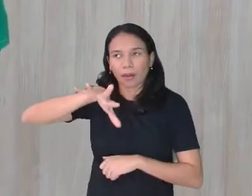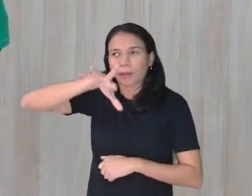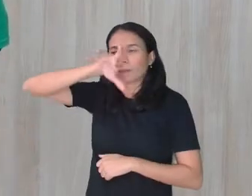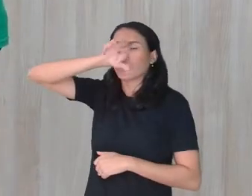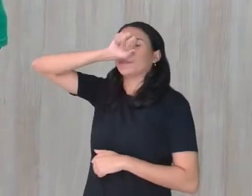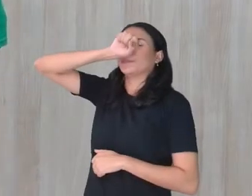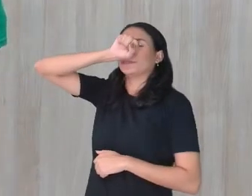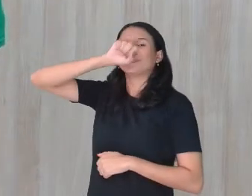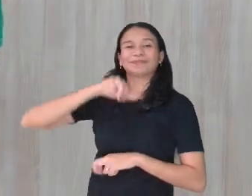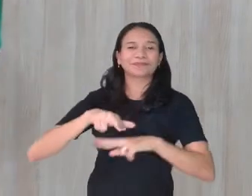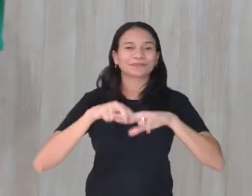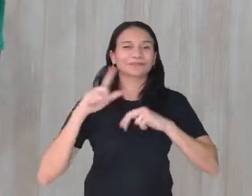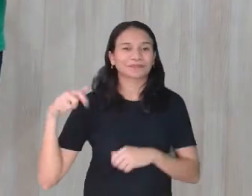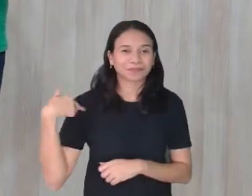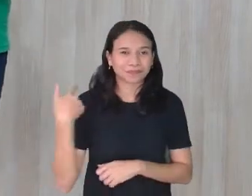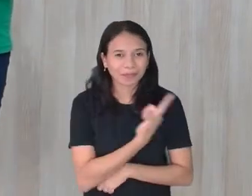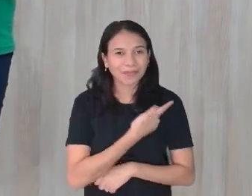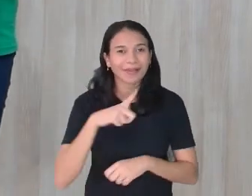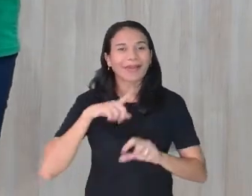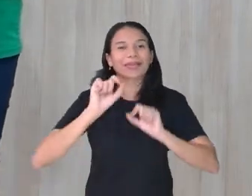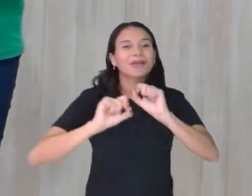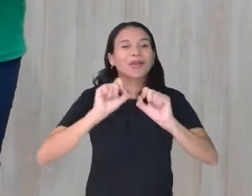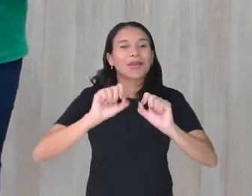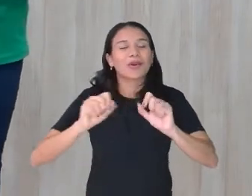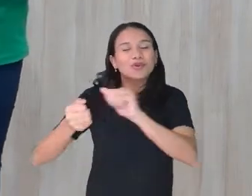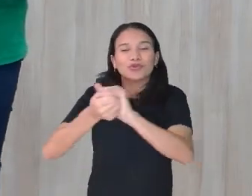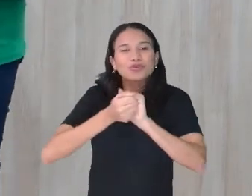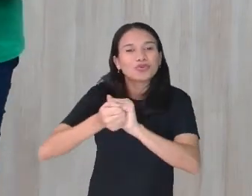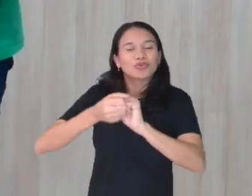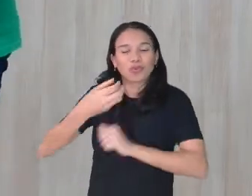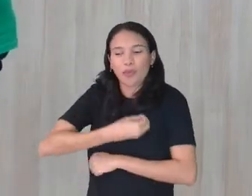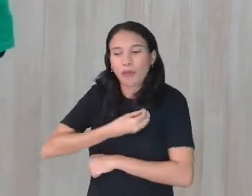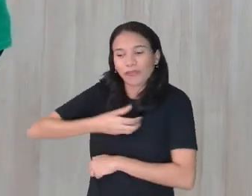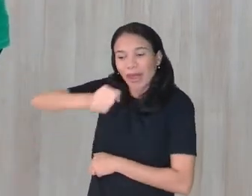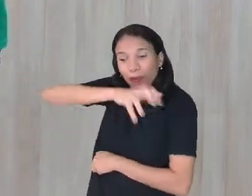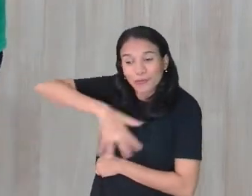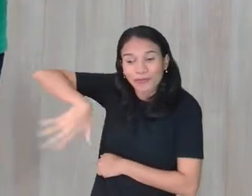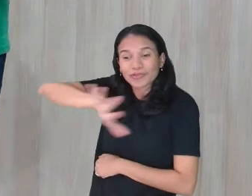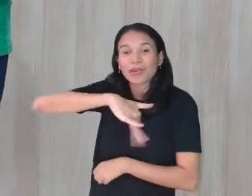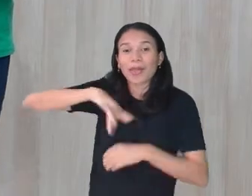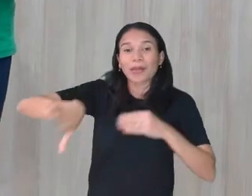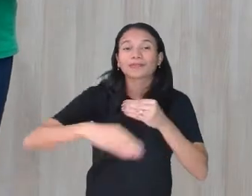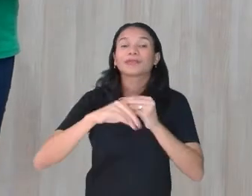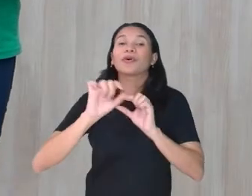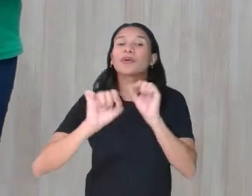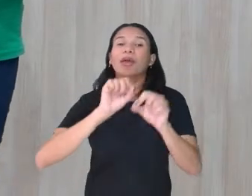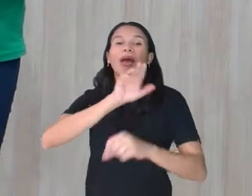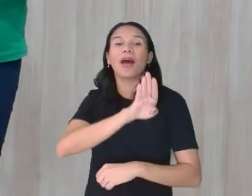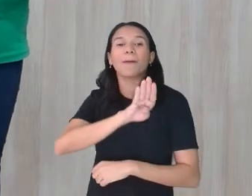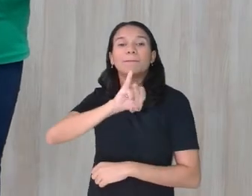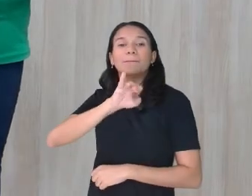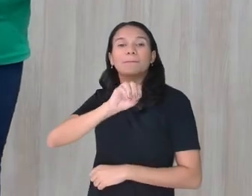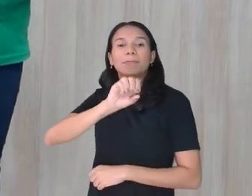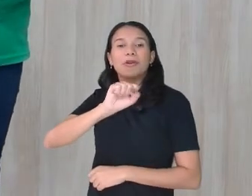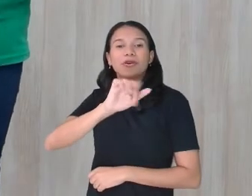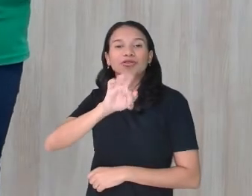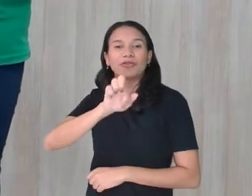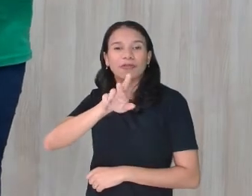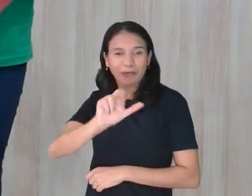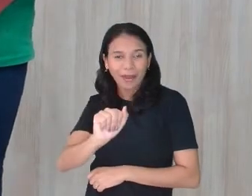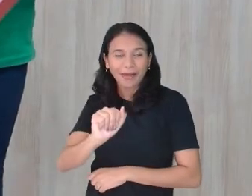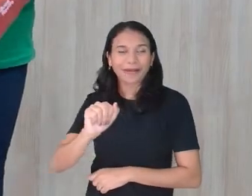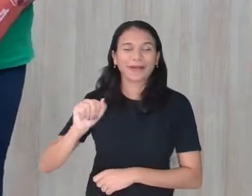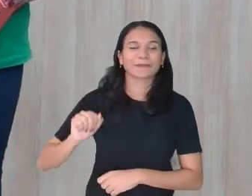oxigênio. E nós, com todos os outros seres vivos, compomos a biosfera do planeta Terra.